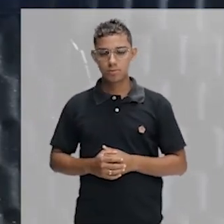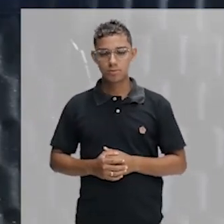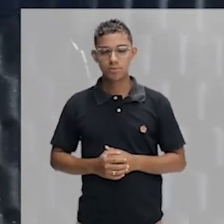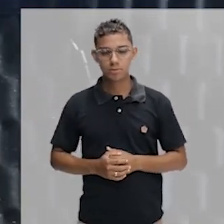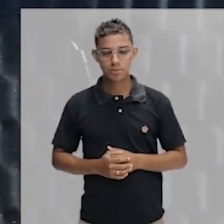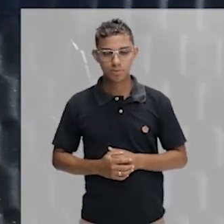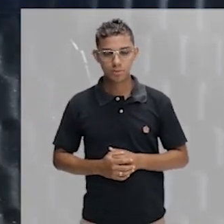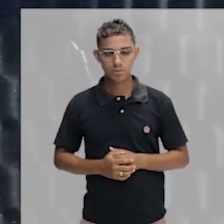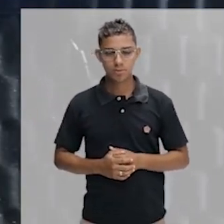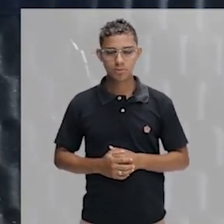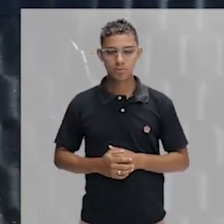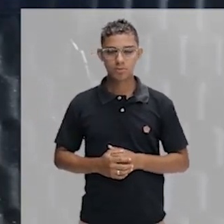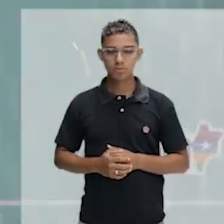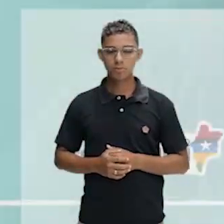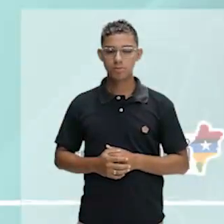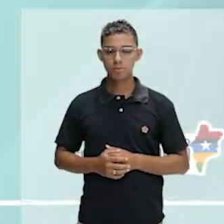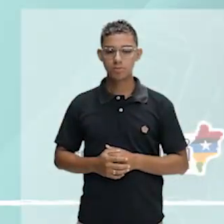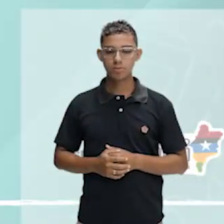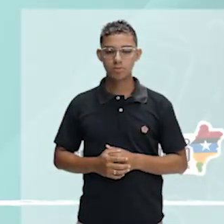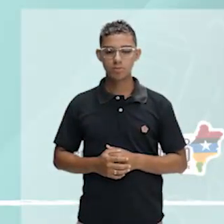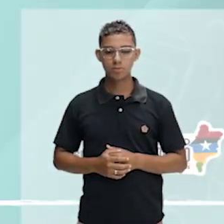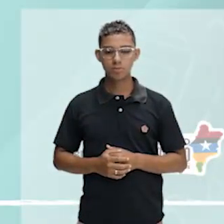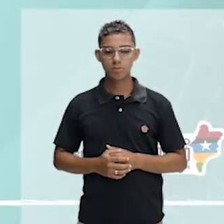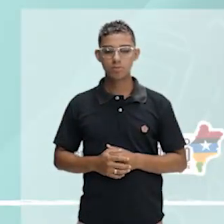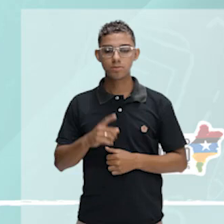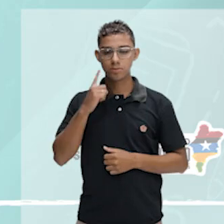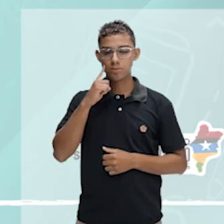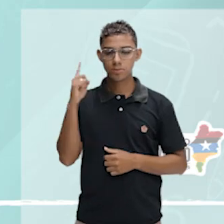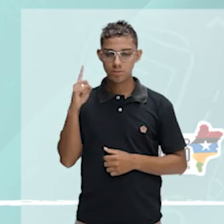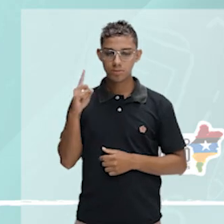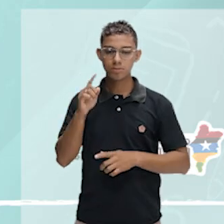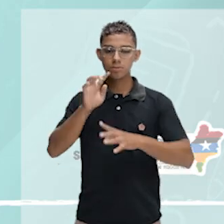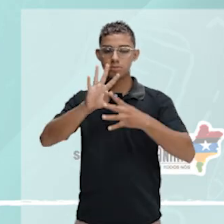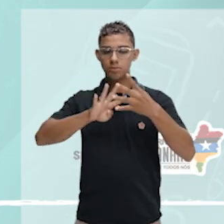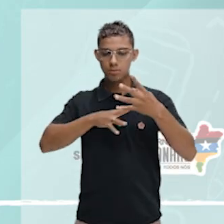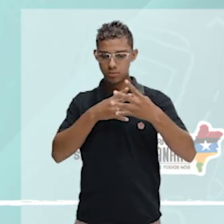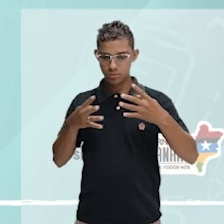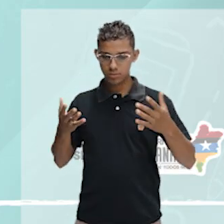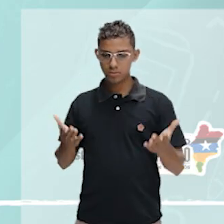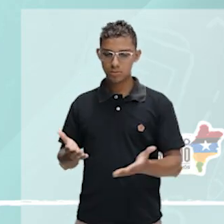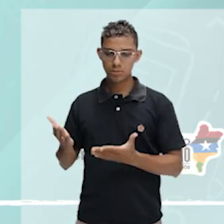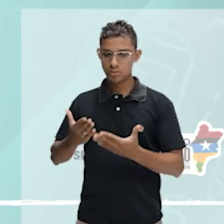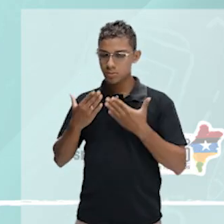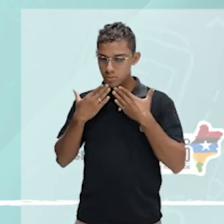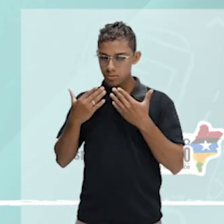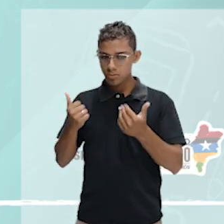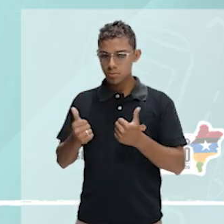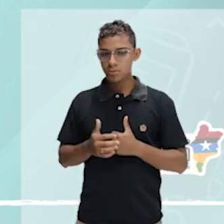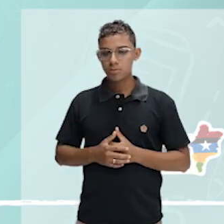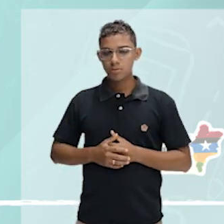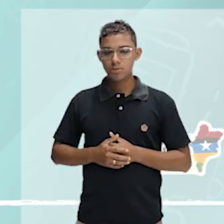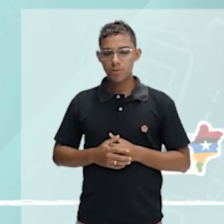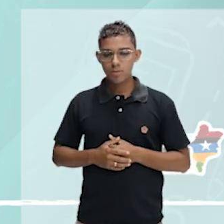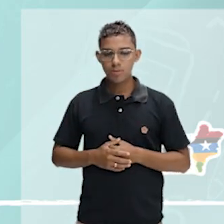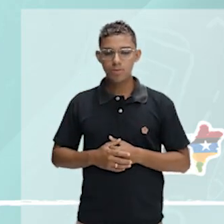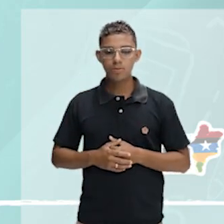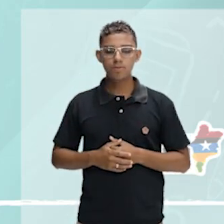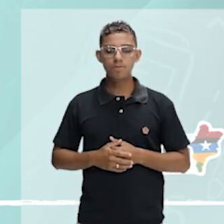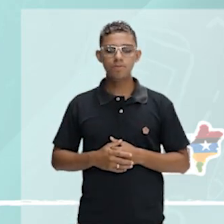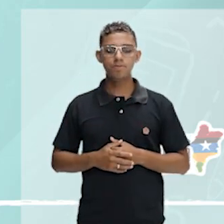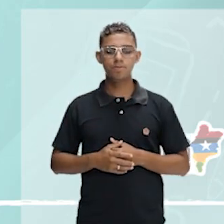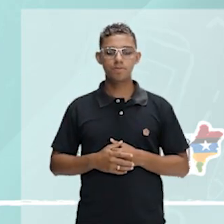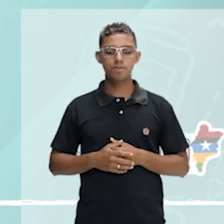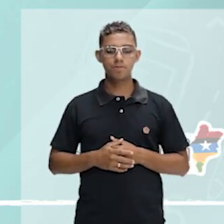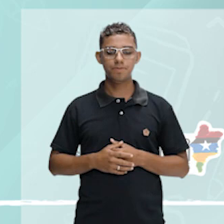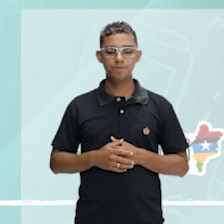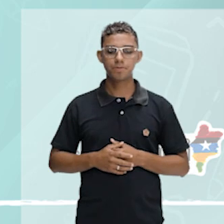para ele Aproveitei aqui só a tabela tirei o enunciado para que você pudesse enxergar melhor esse gráfico tá então esses pontos esses